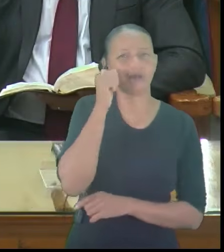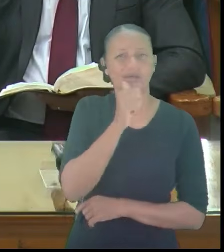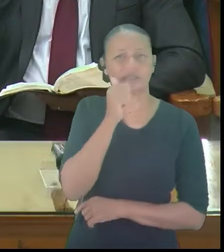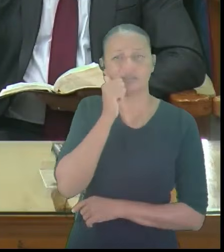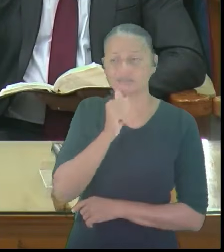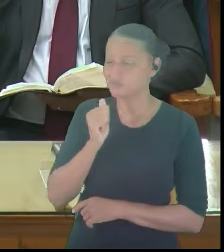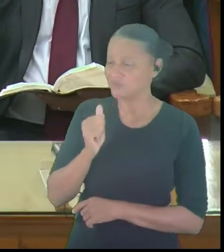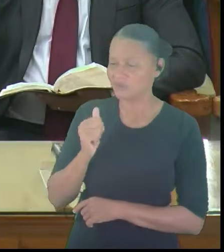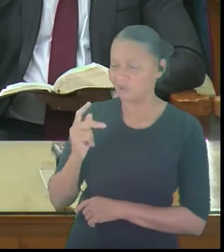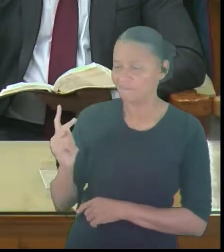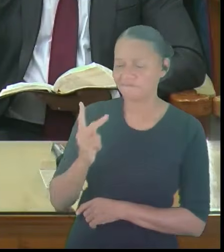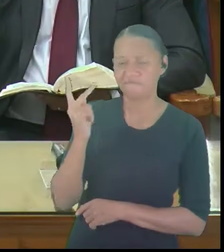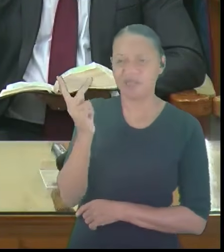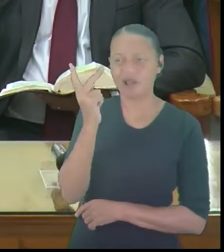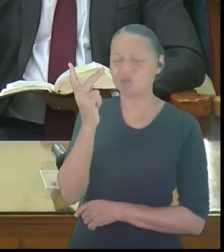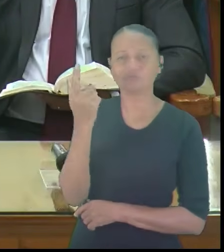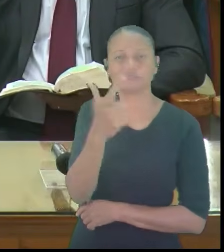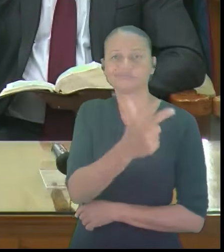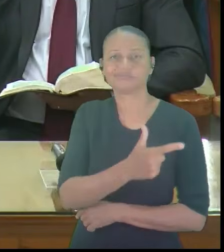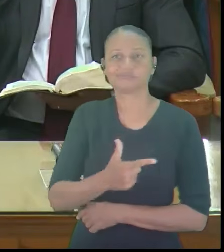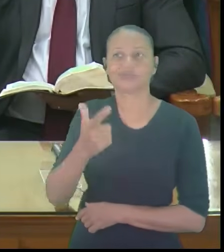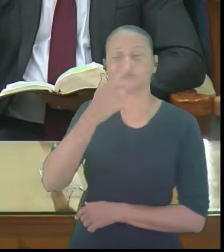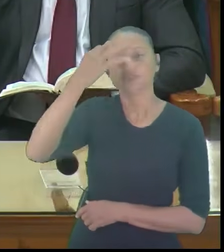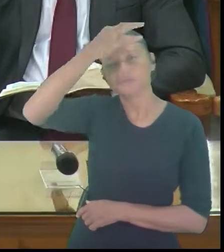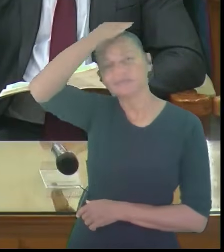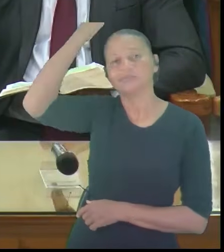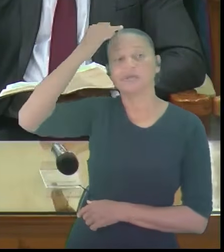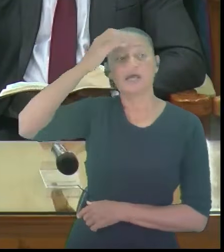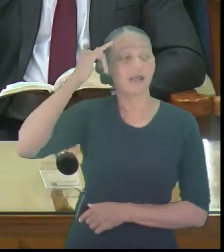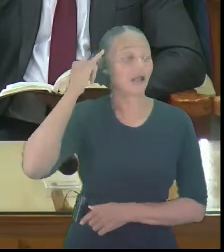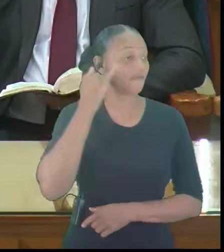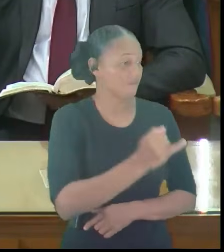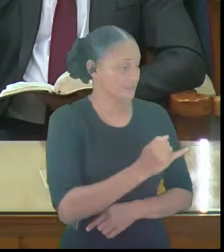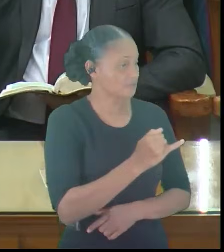não valia muita coisa. O Espírito Santo disse: